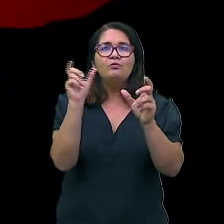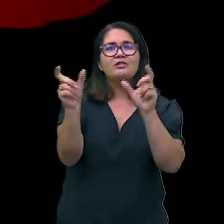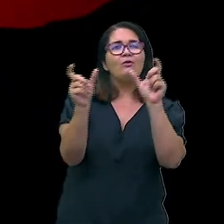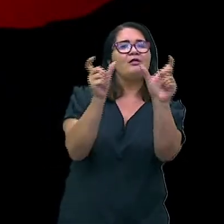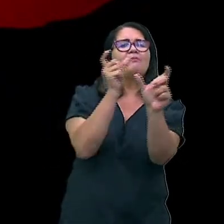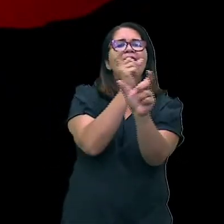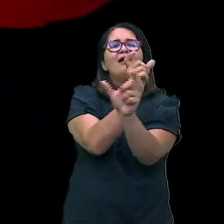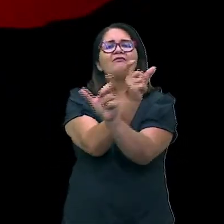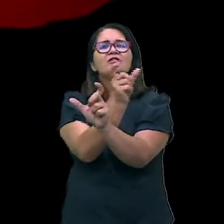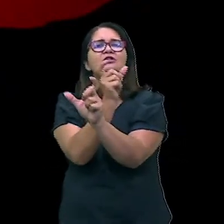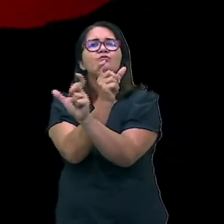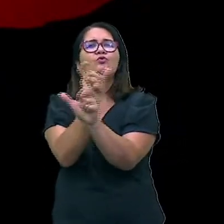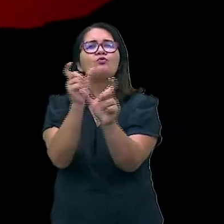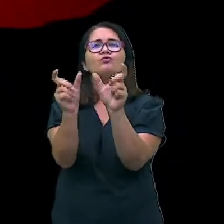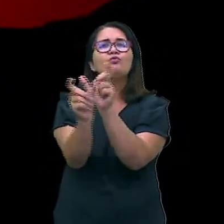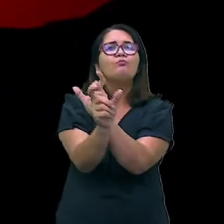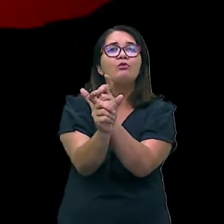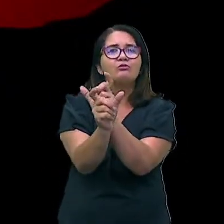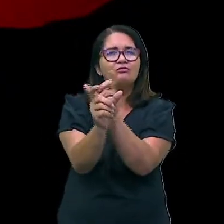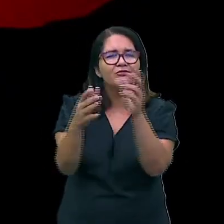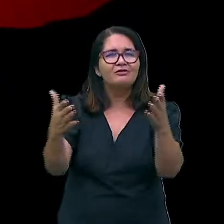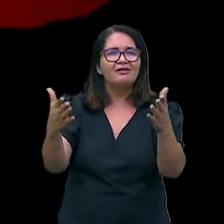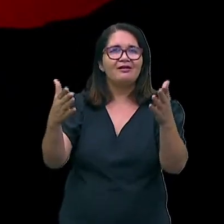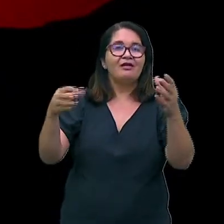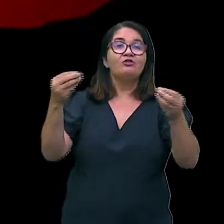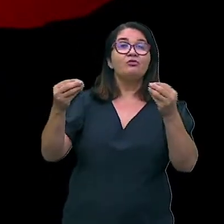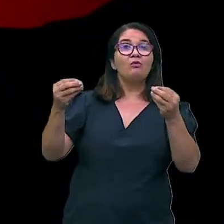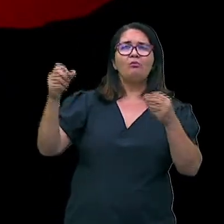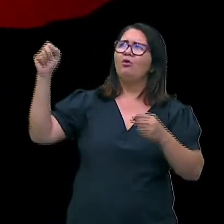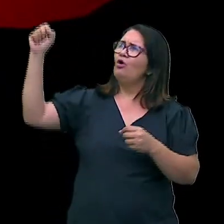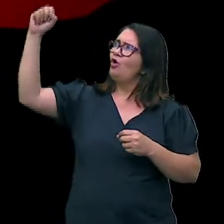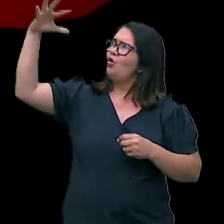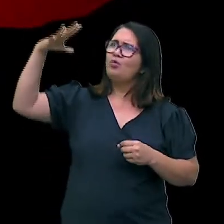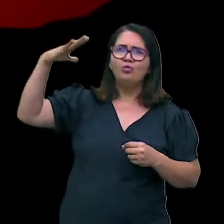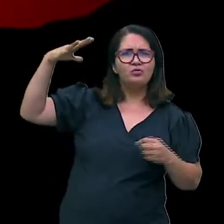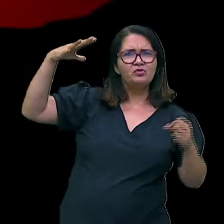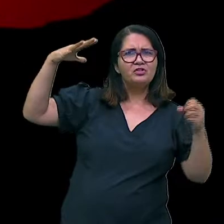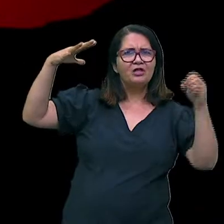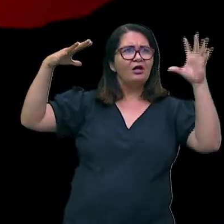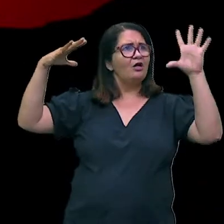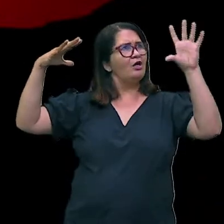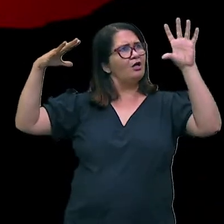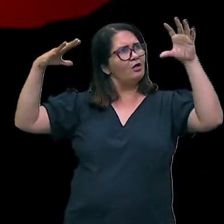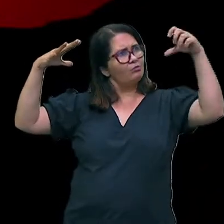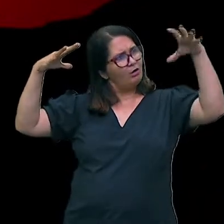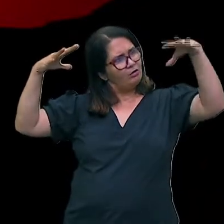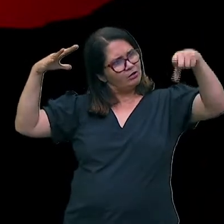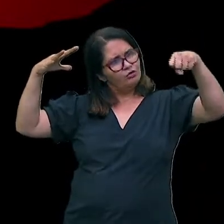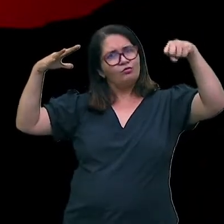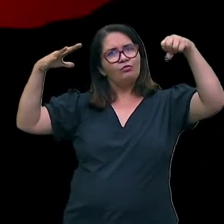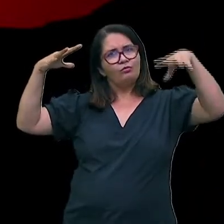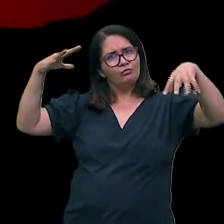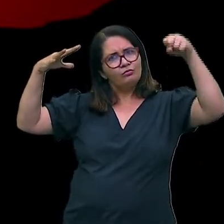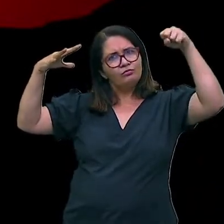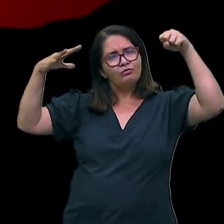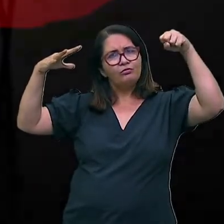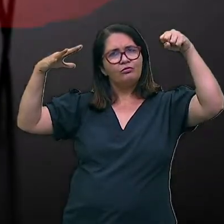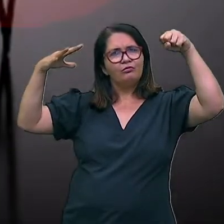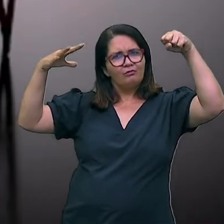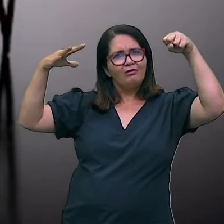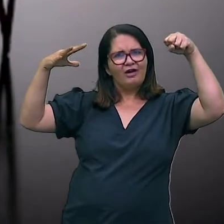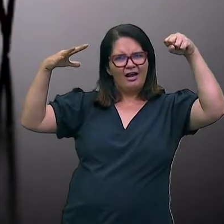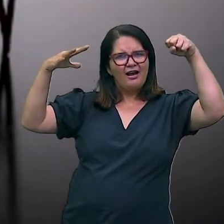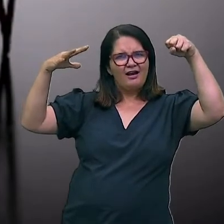opostos: som e silêncio, luz e escuridão, dia e noite, não e sim. E